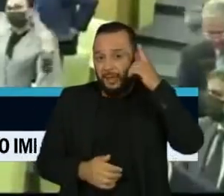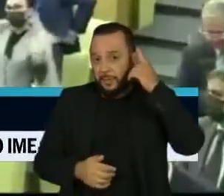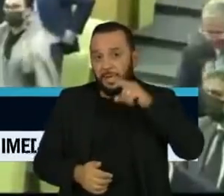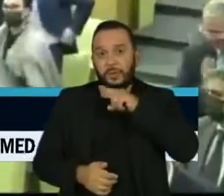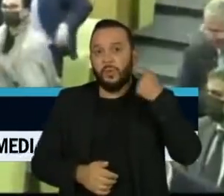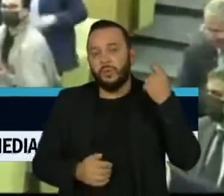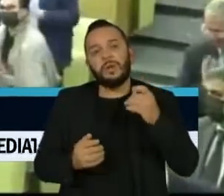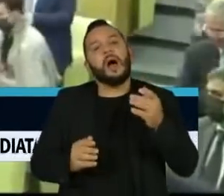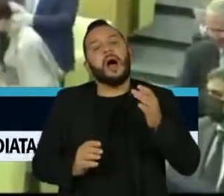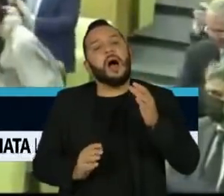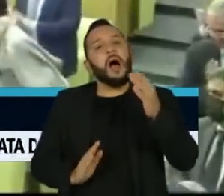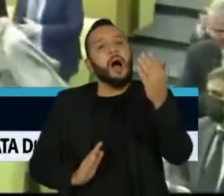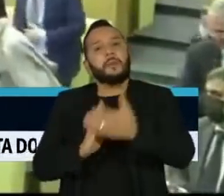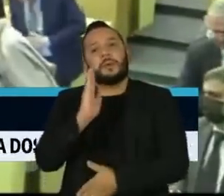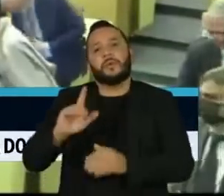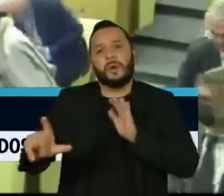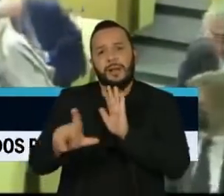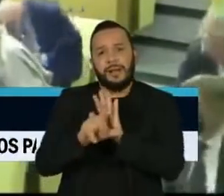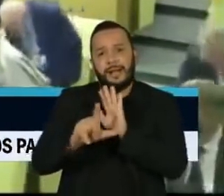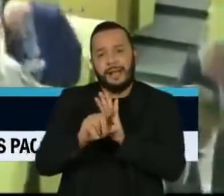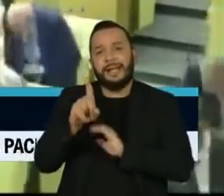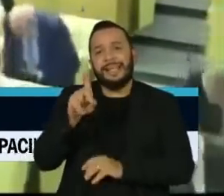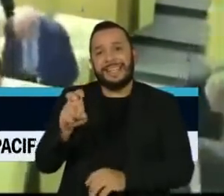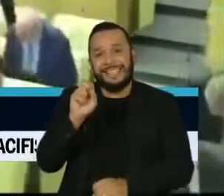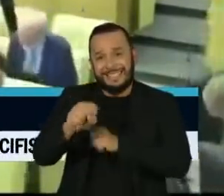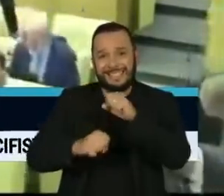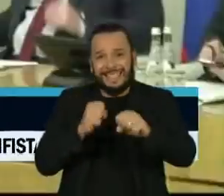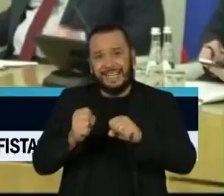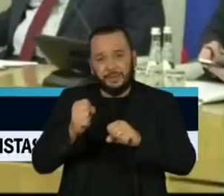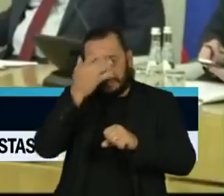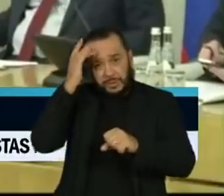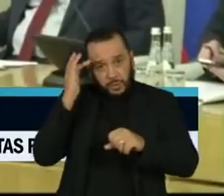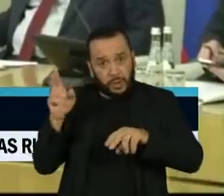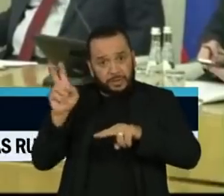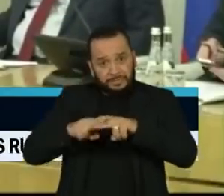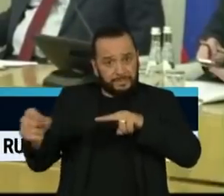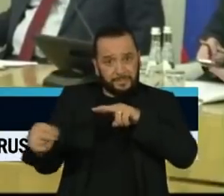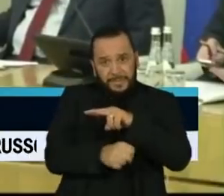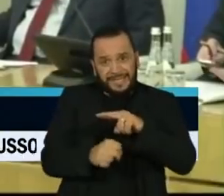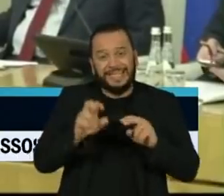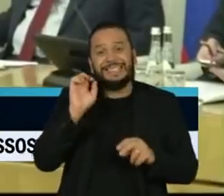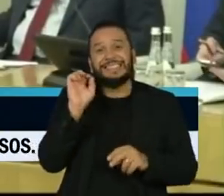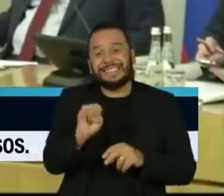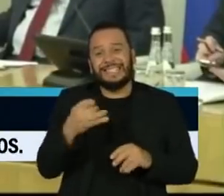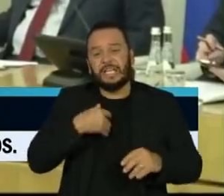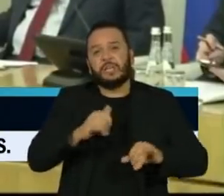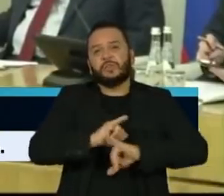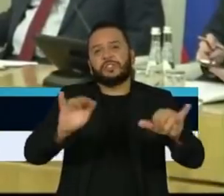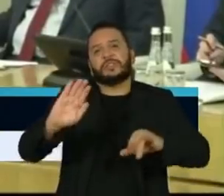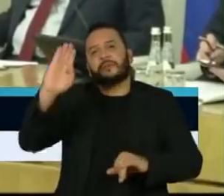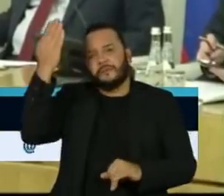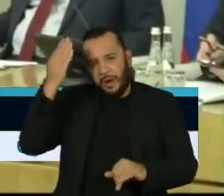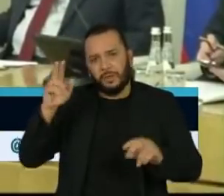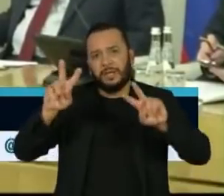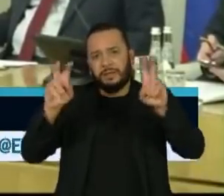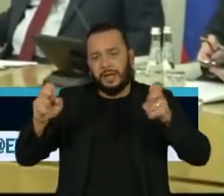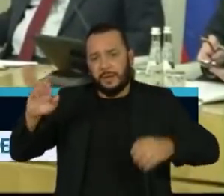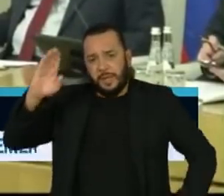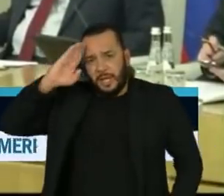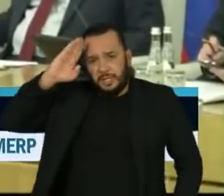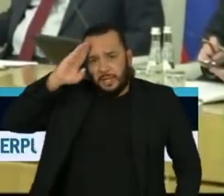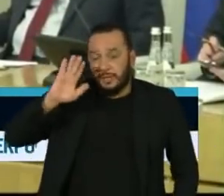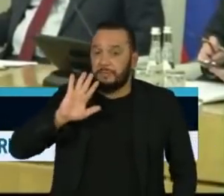projeto de lei que prevê até 15 anos de prisão para quem divulgar fake News sobre ações das Forças Armadas